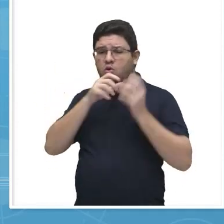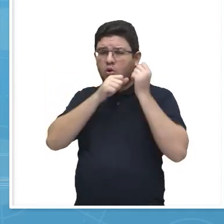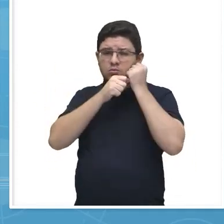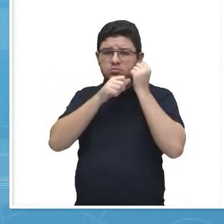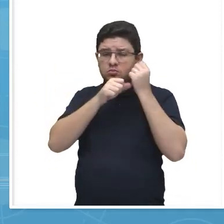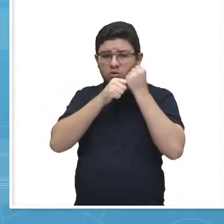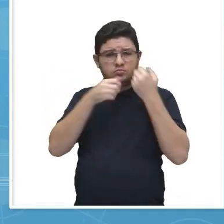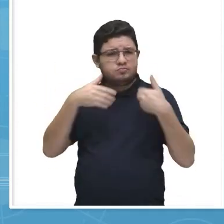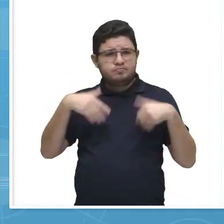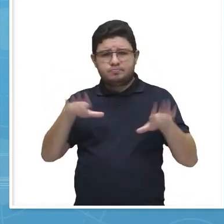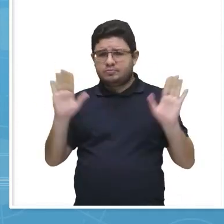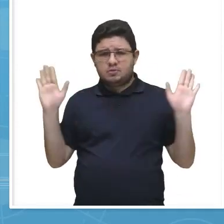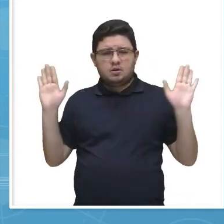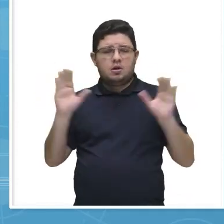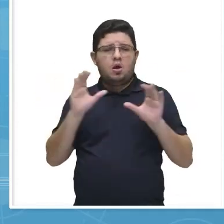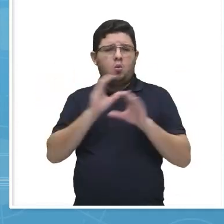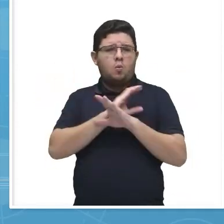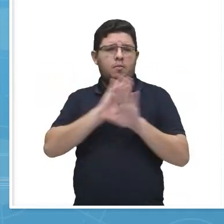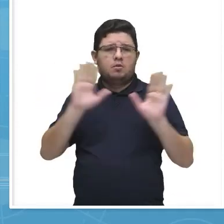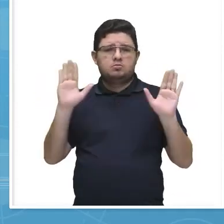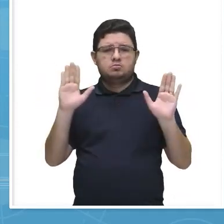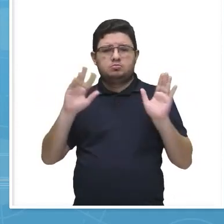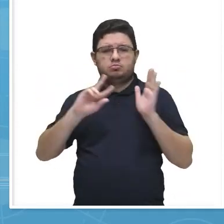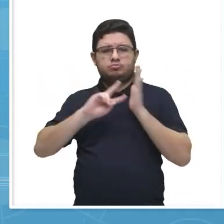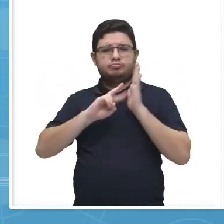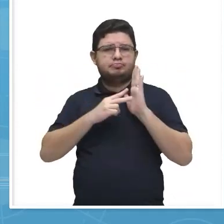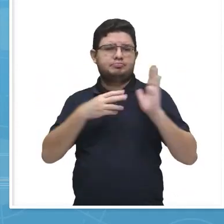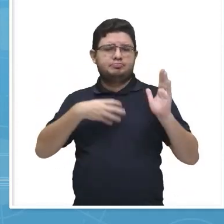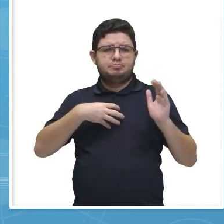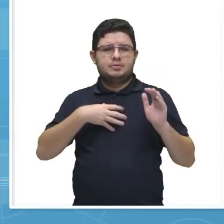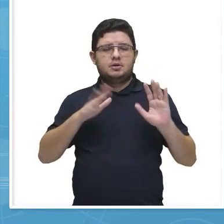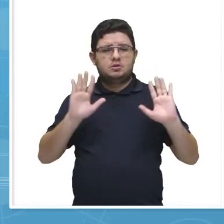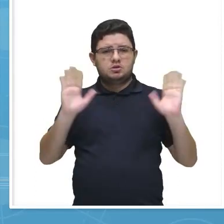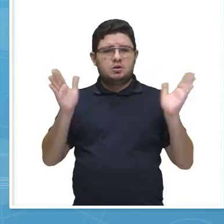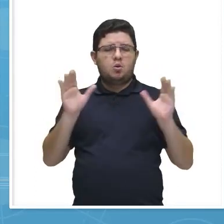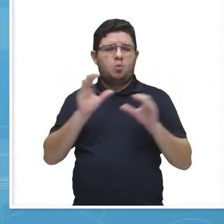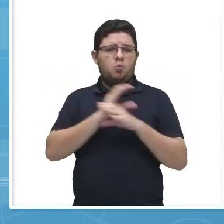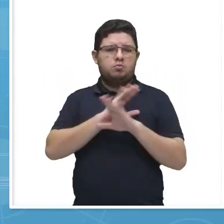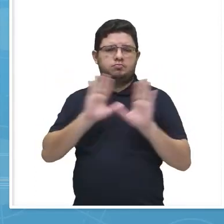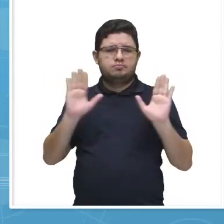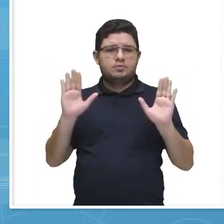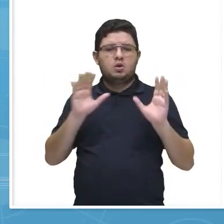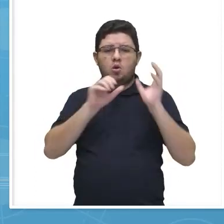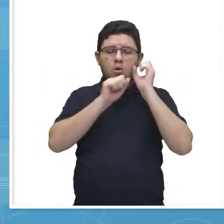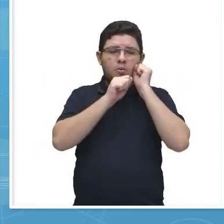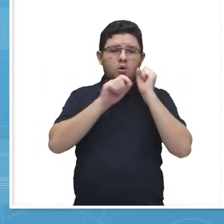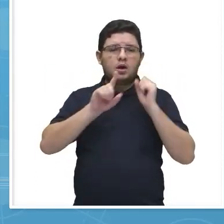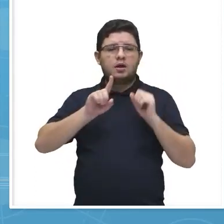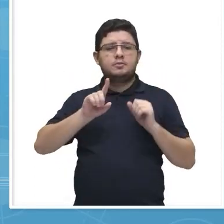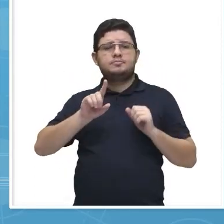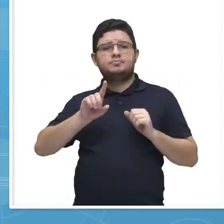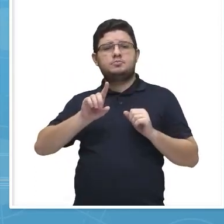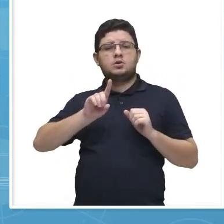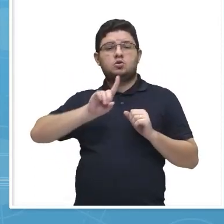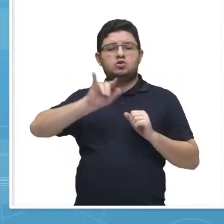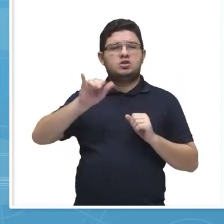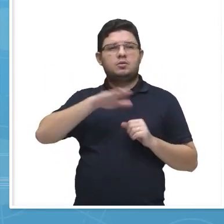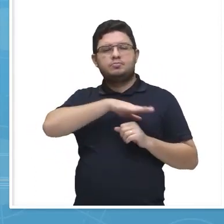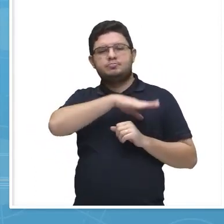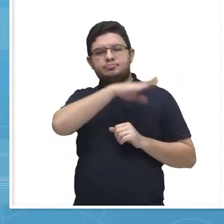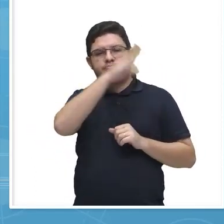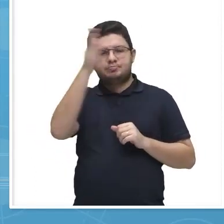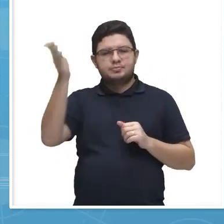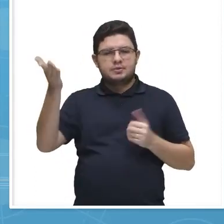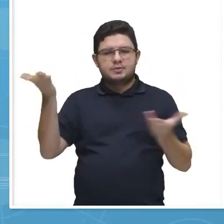a situação, certo? Você compreende o sentido da frase. E dorme de dia. De dia é quando eles dormem, é